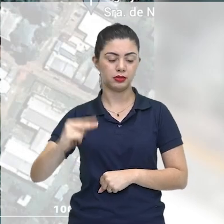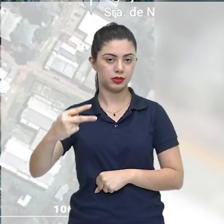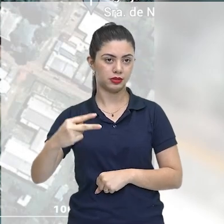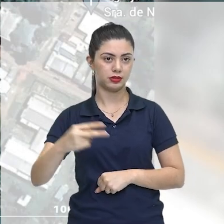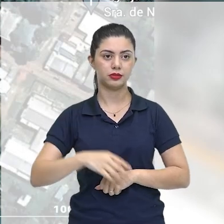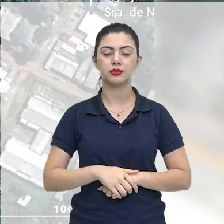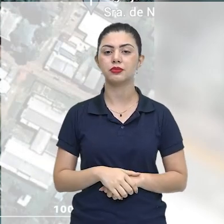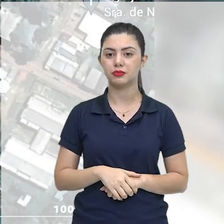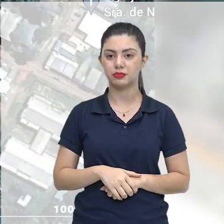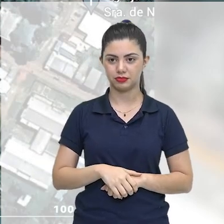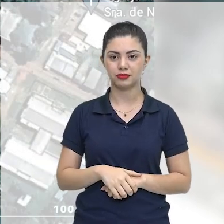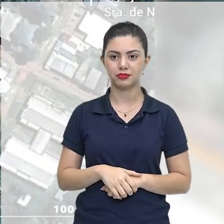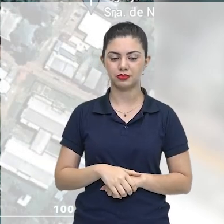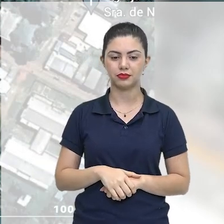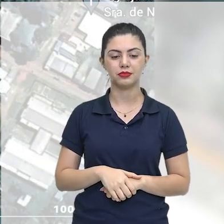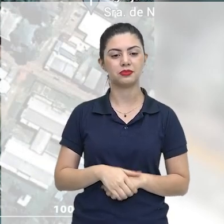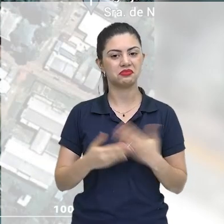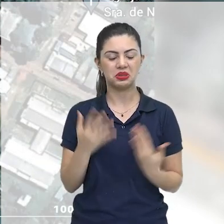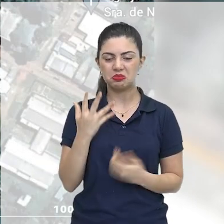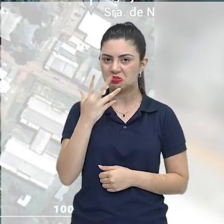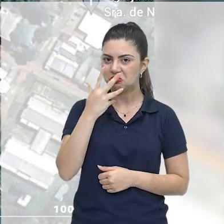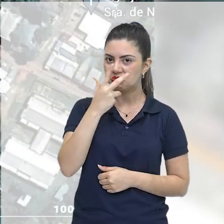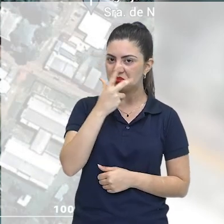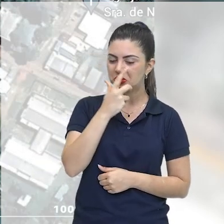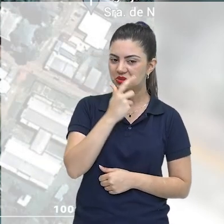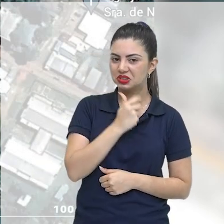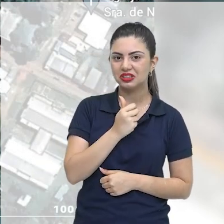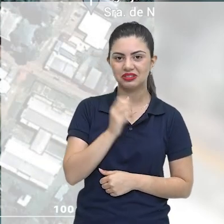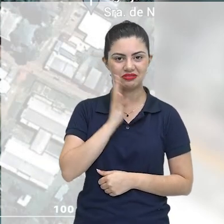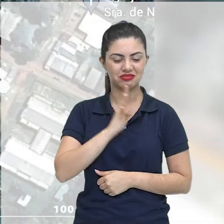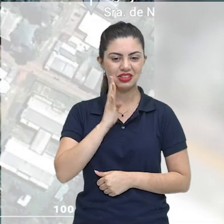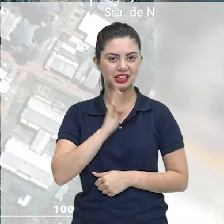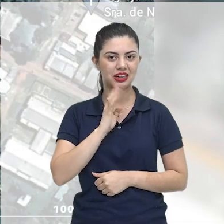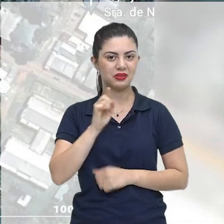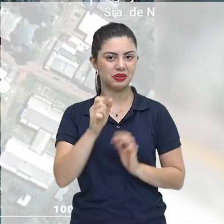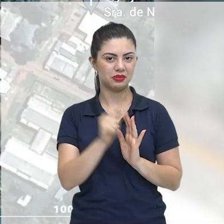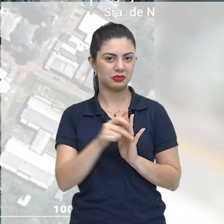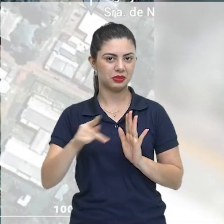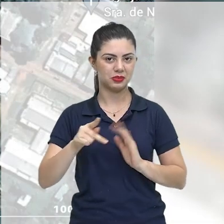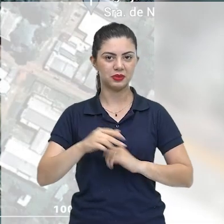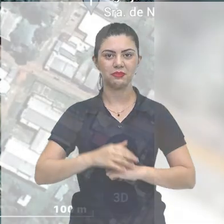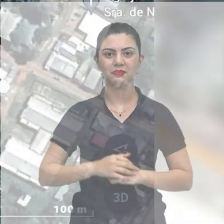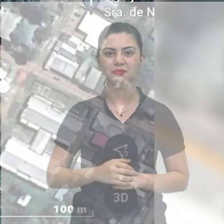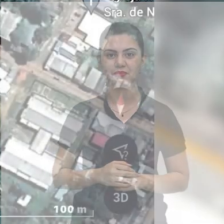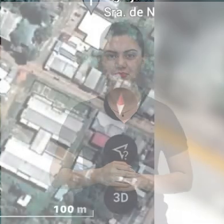23.994,89 metros quadrados. Muito bonito, né? Muito show de bola esse aplicativo.